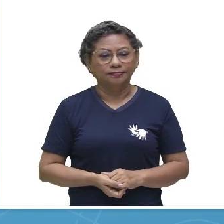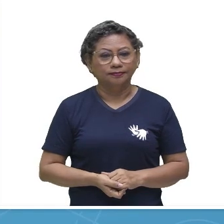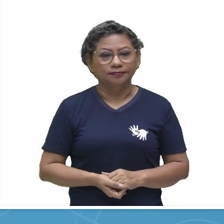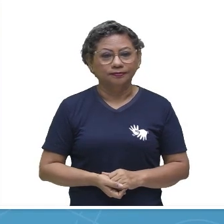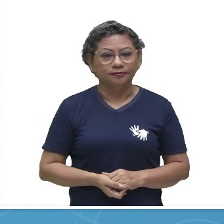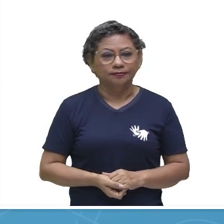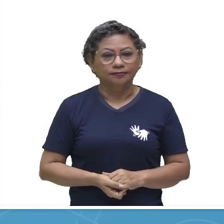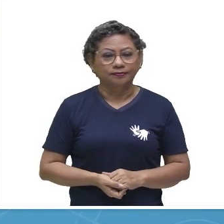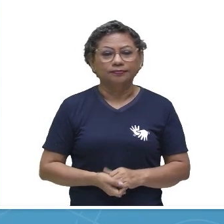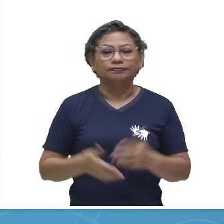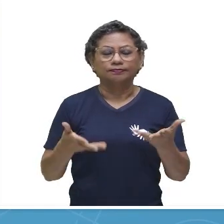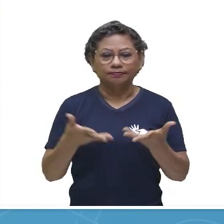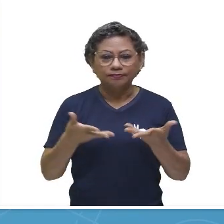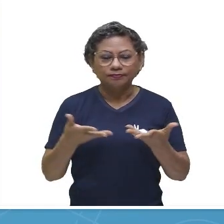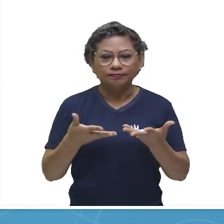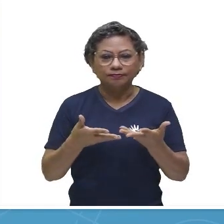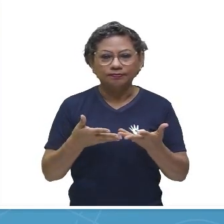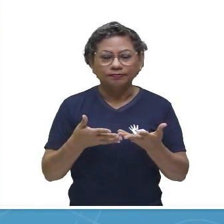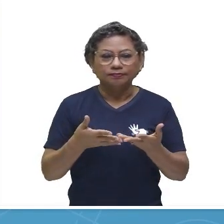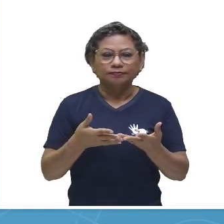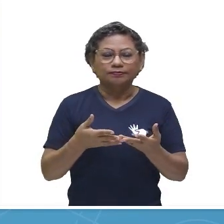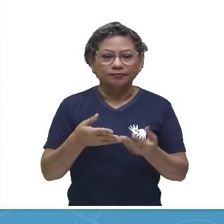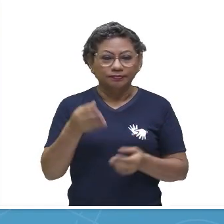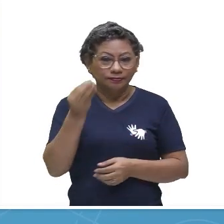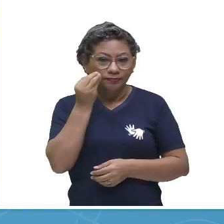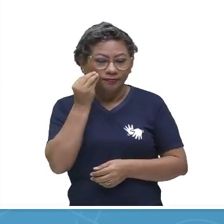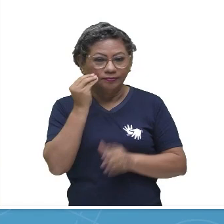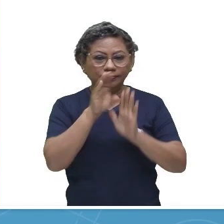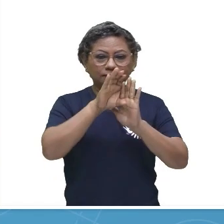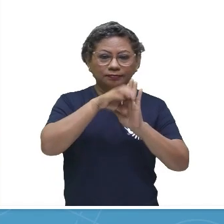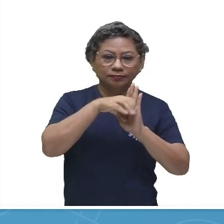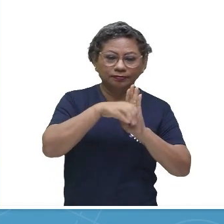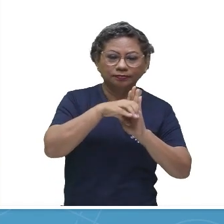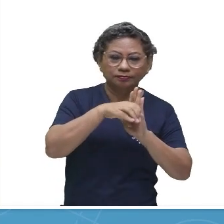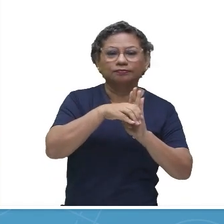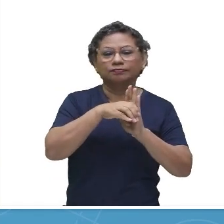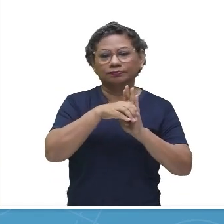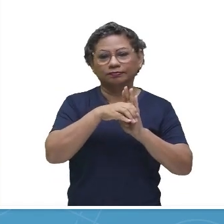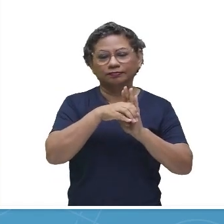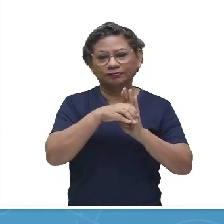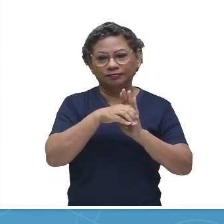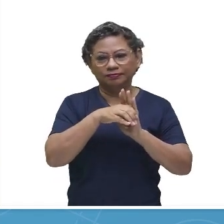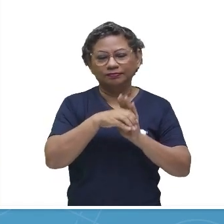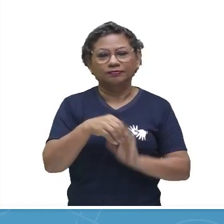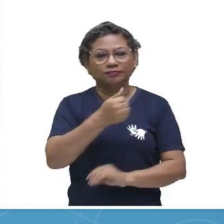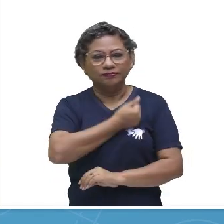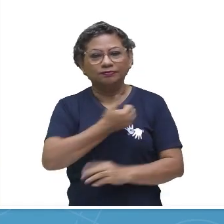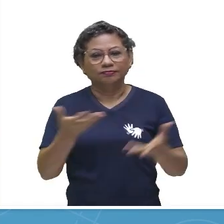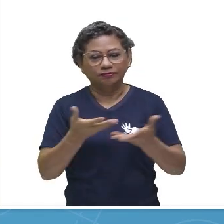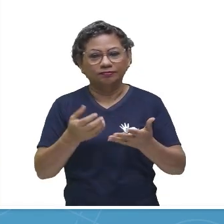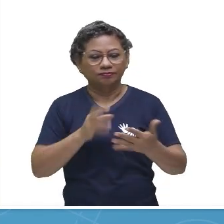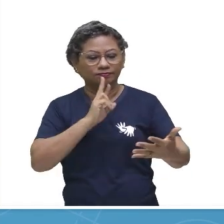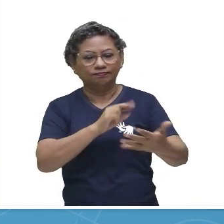Agora que nós estamos de posse aí e revimos, né, esses conceitos e definições operacionais, vamos ver o que nos aguarda na nossa dinâmica